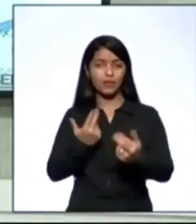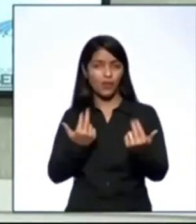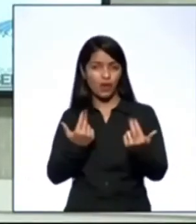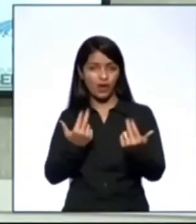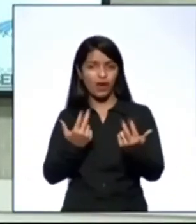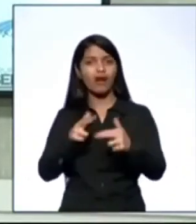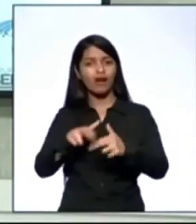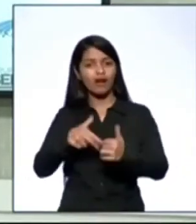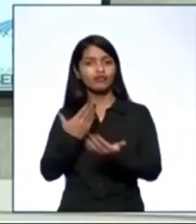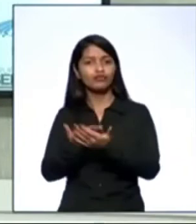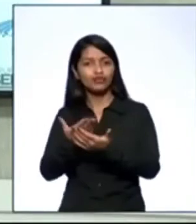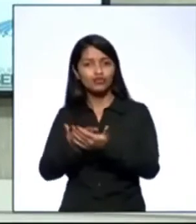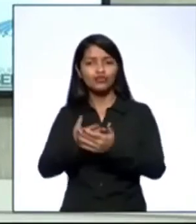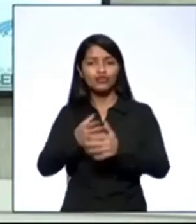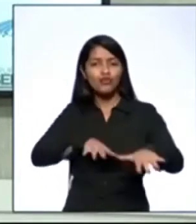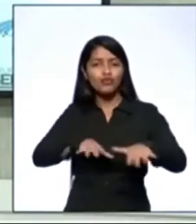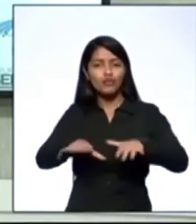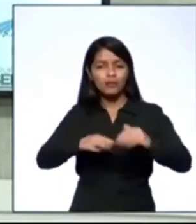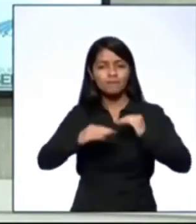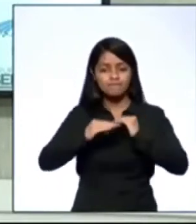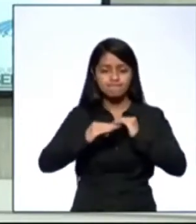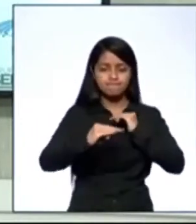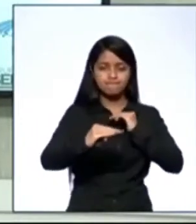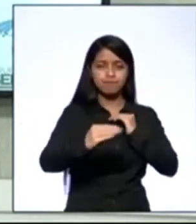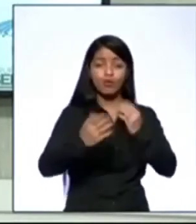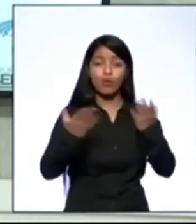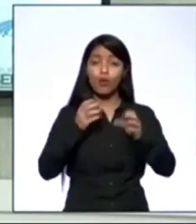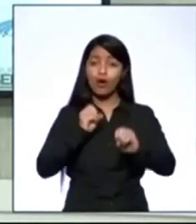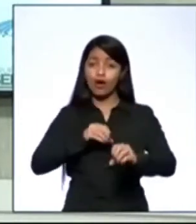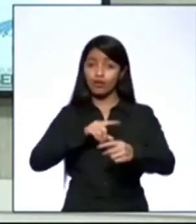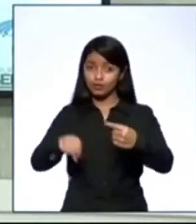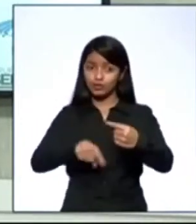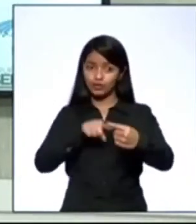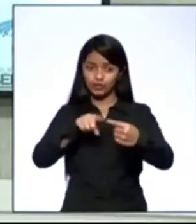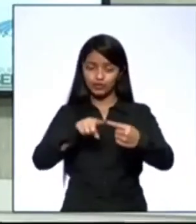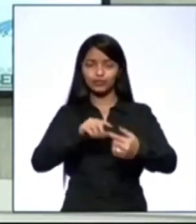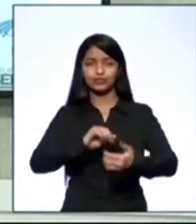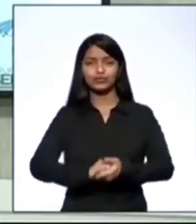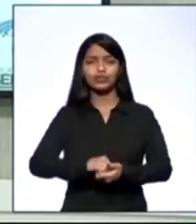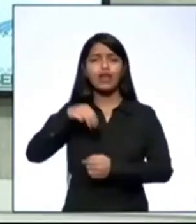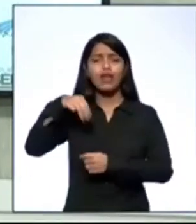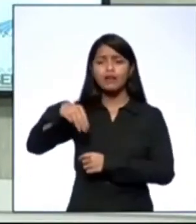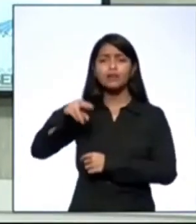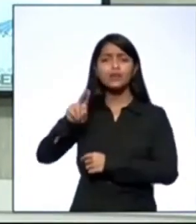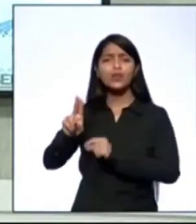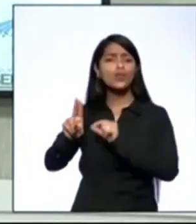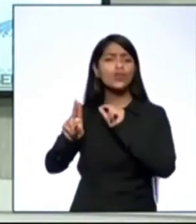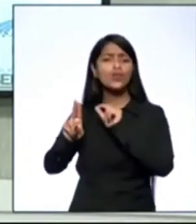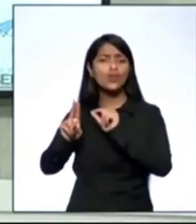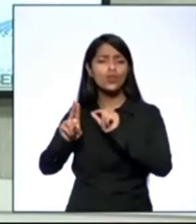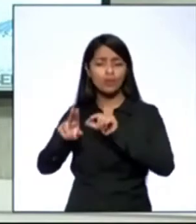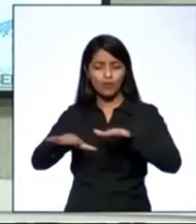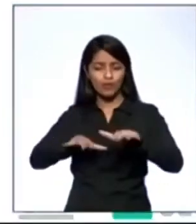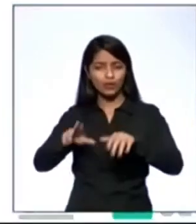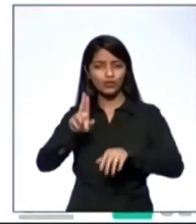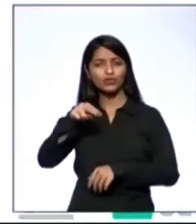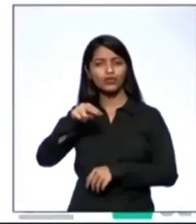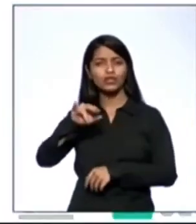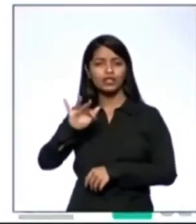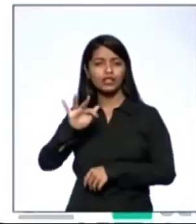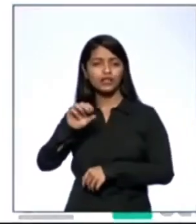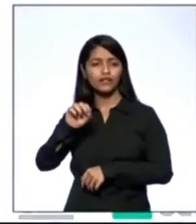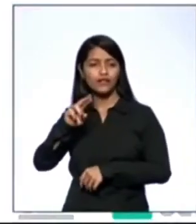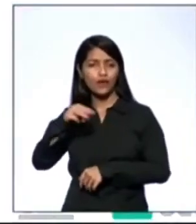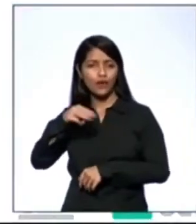de movimento uniforme, objetivo dessa aula. O movimento uniforme é aquele que possui velocidade constante.